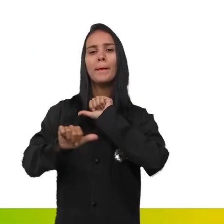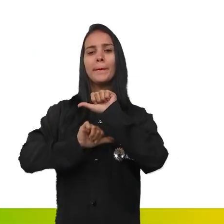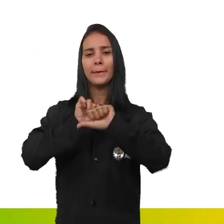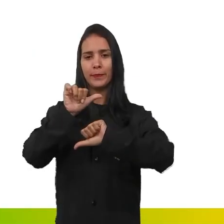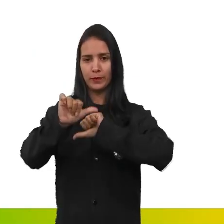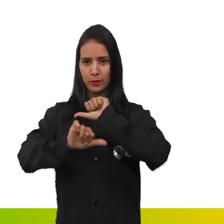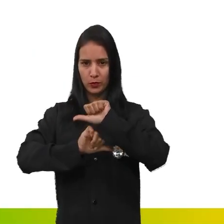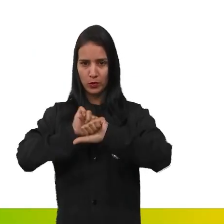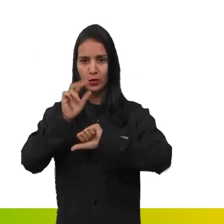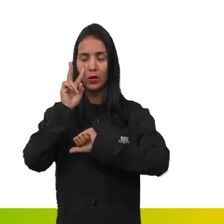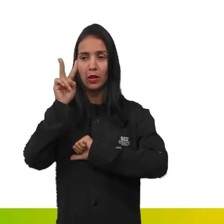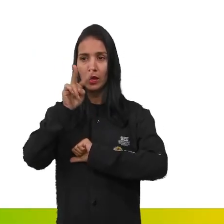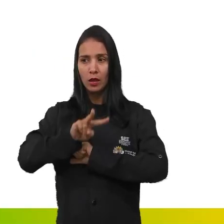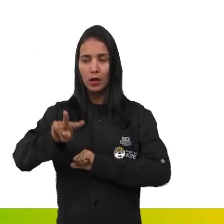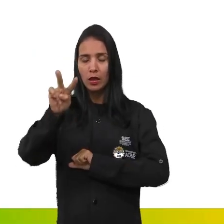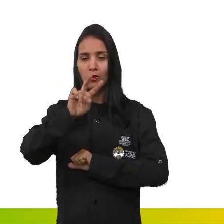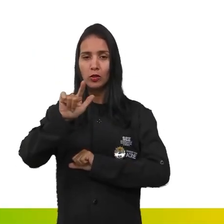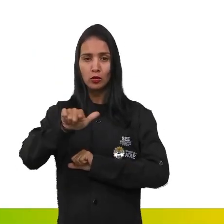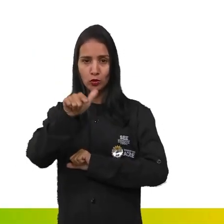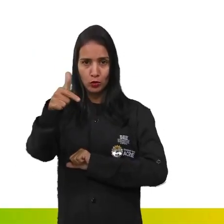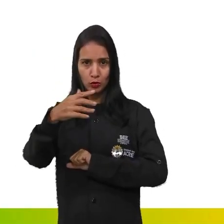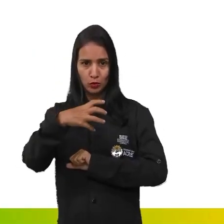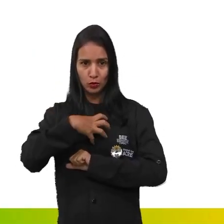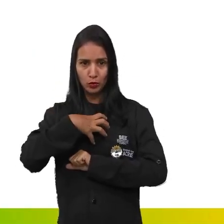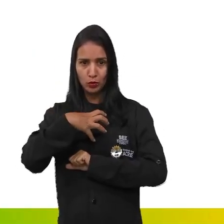outro tetraedro aqui que tem base